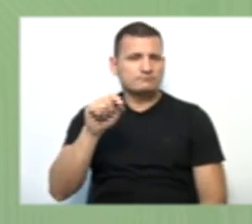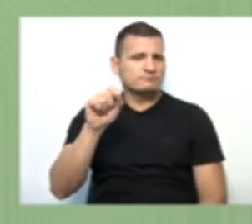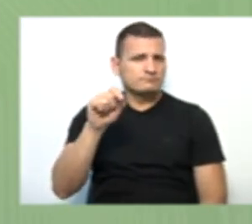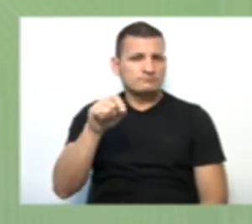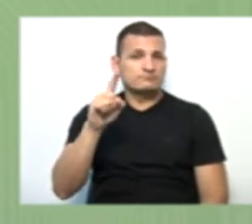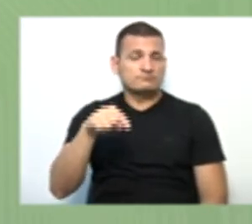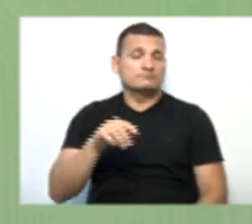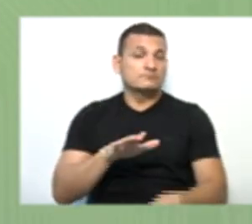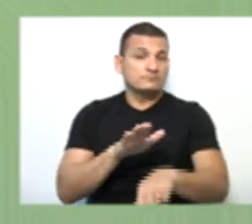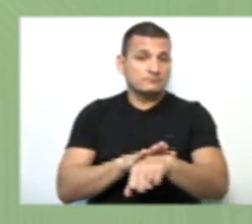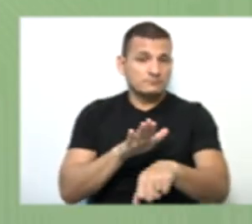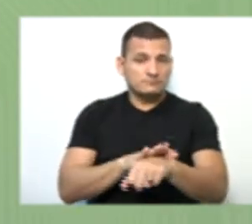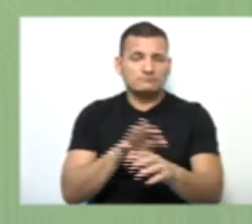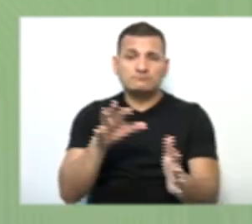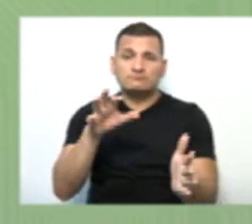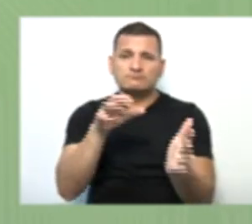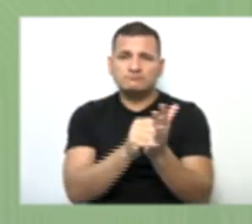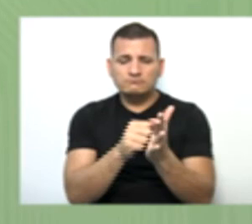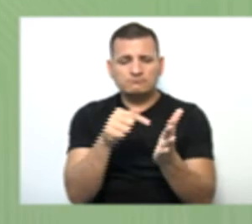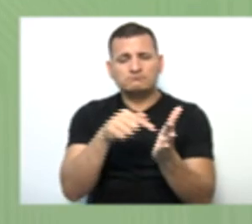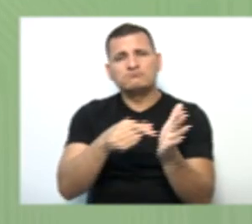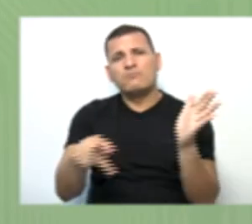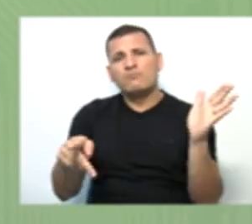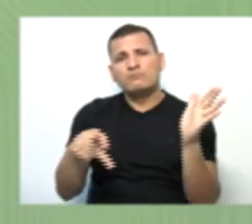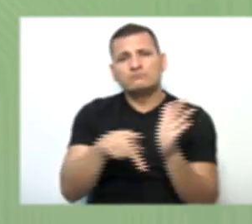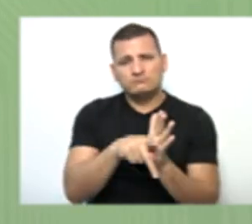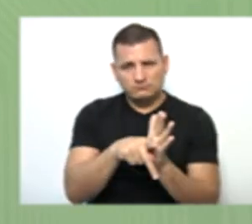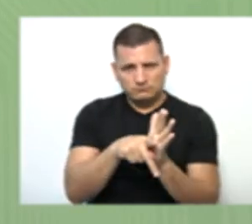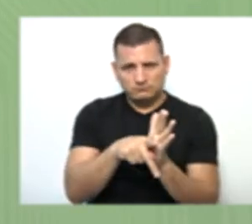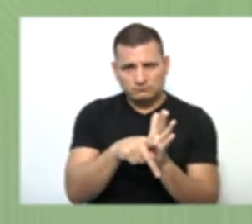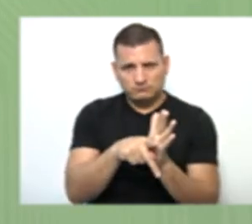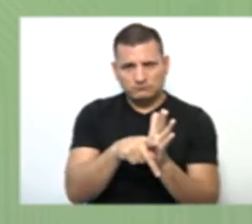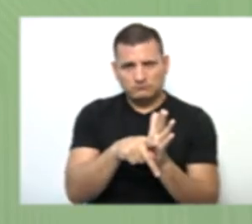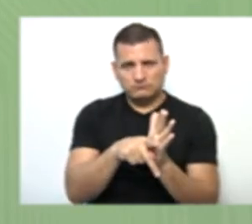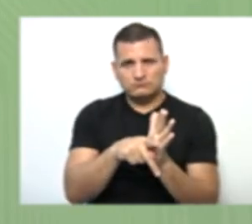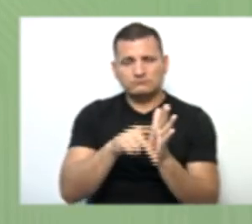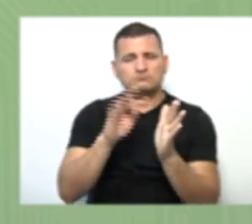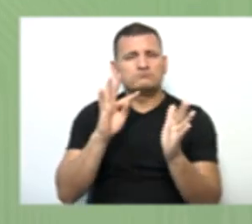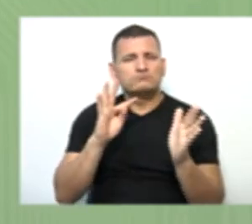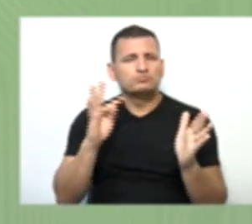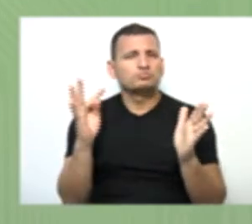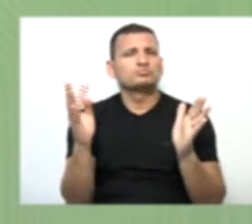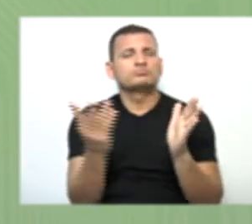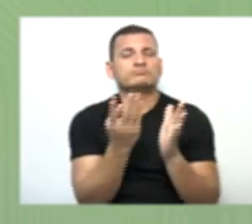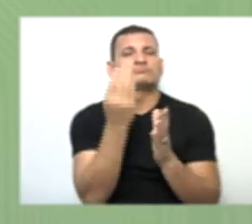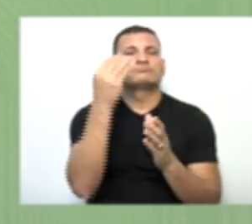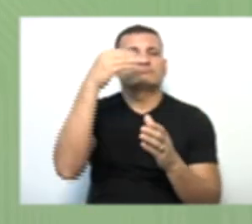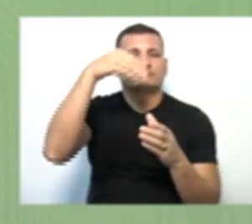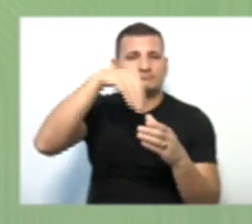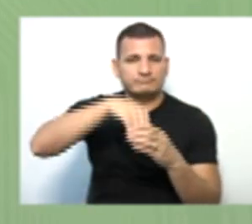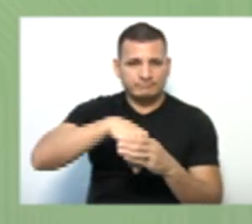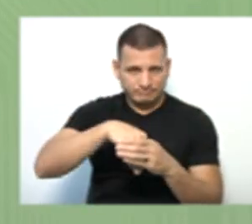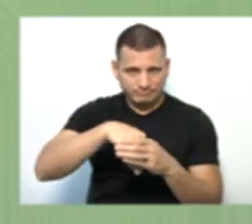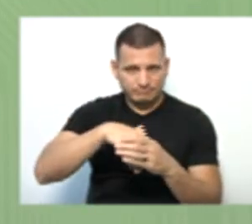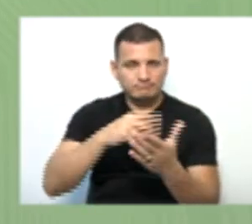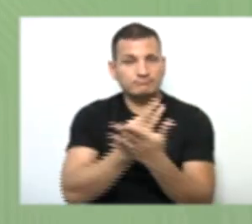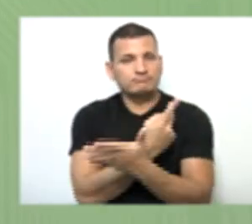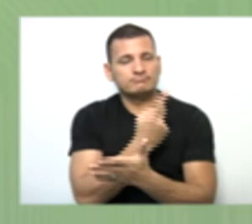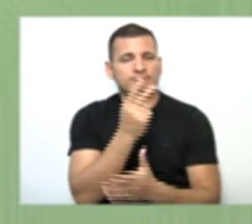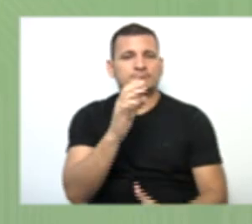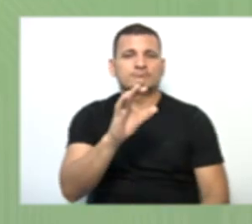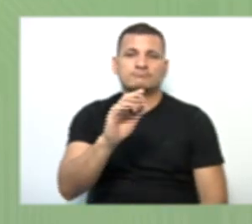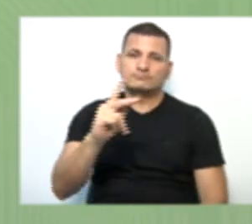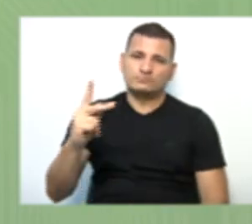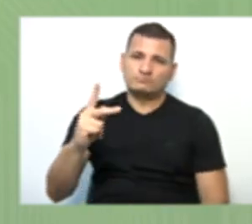cronológico e específico da natureza de todos os fatos que ocorrem na cooperativa. O